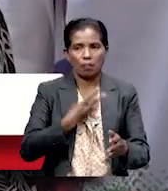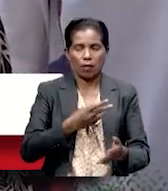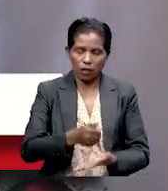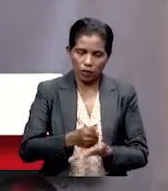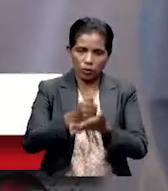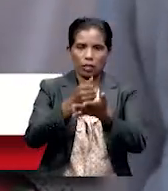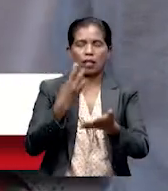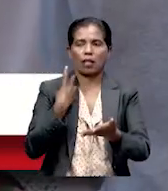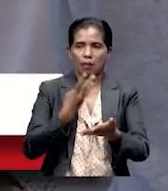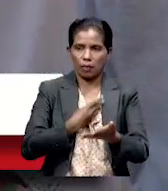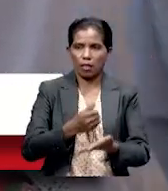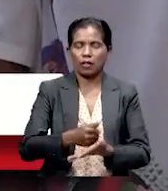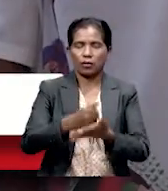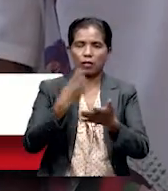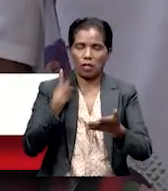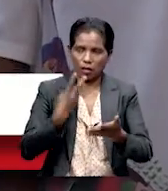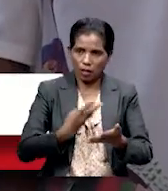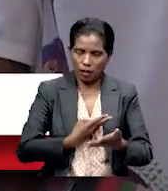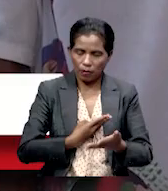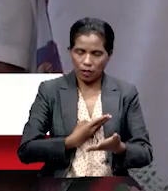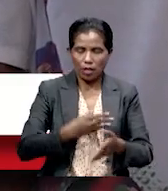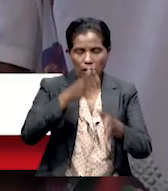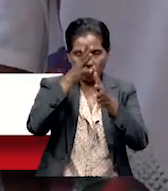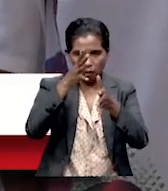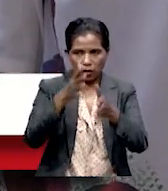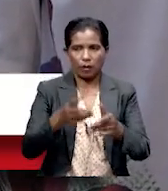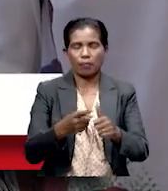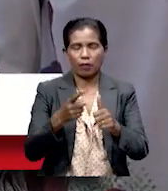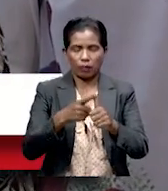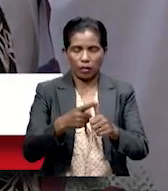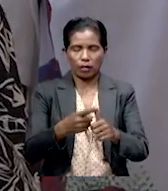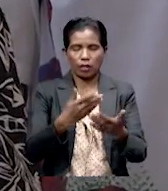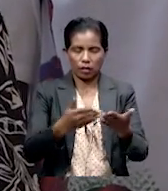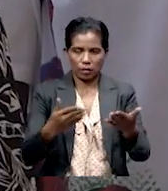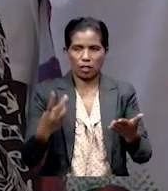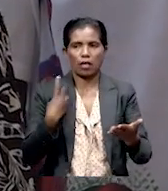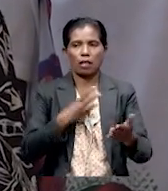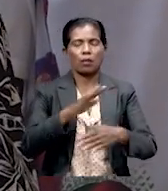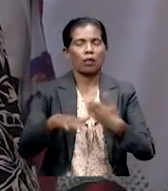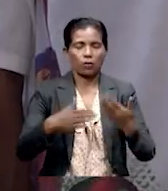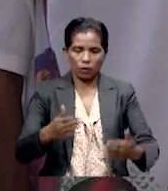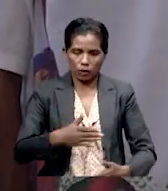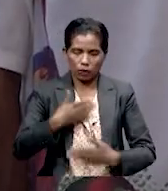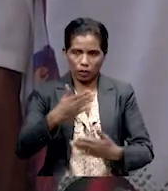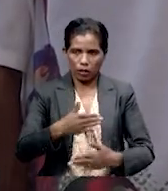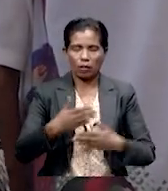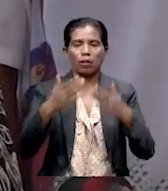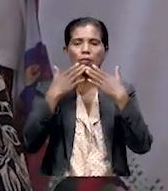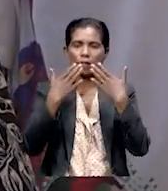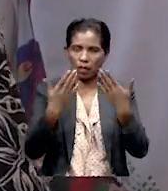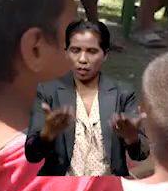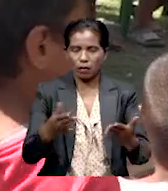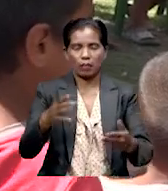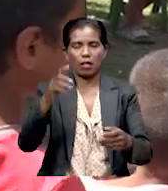ba. Ajuda me ba. A bonana o em bel menu forte sa sa o itu na me o tu contente. Obrigado a